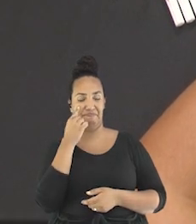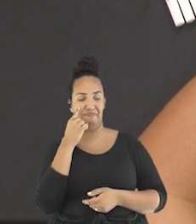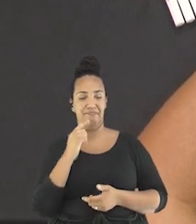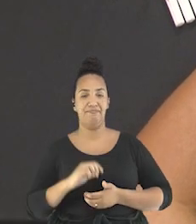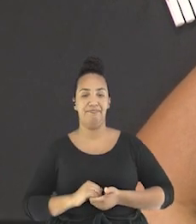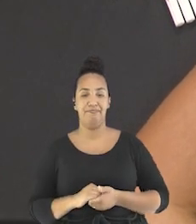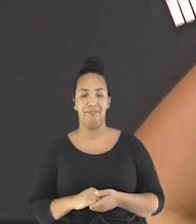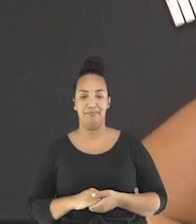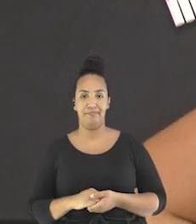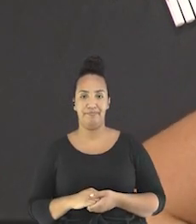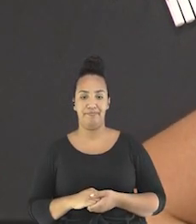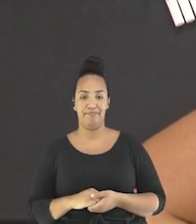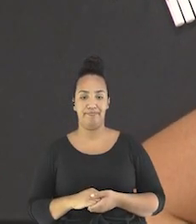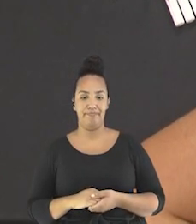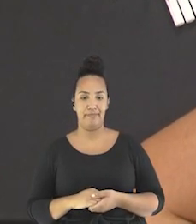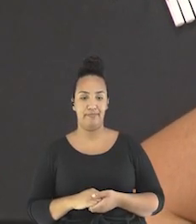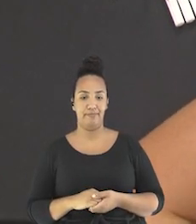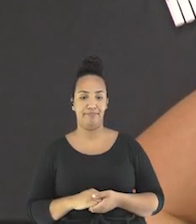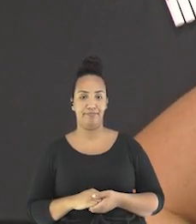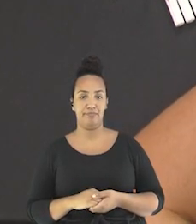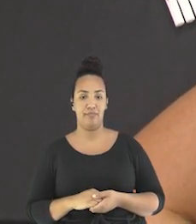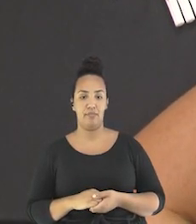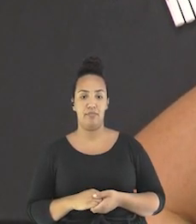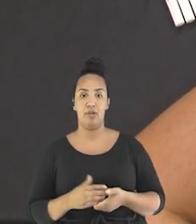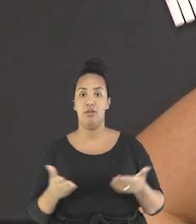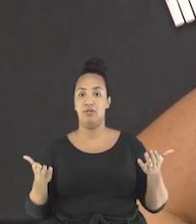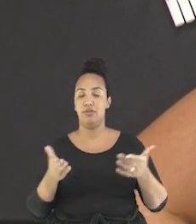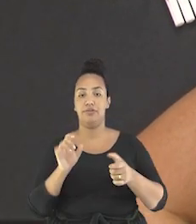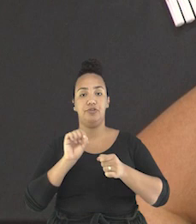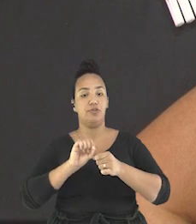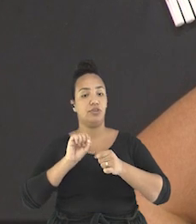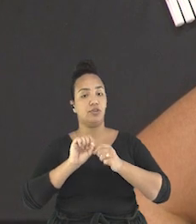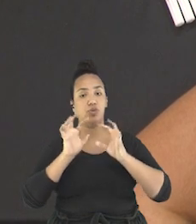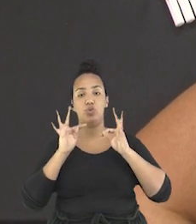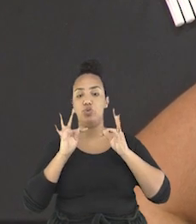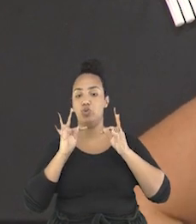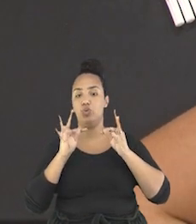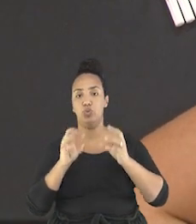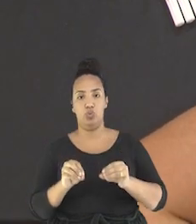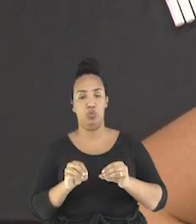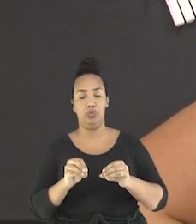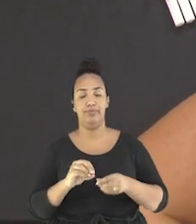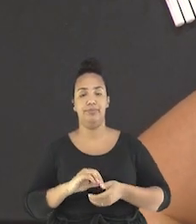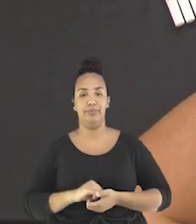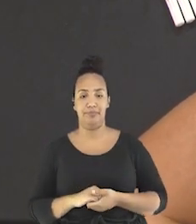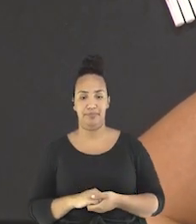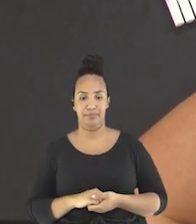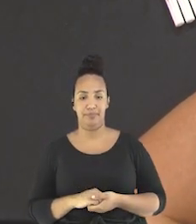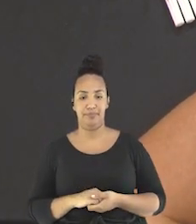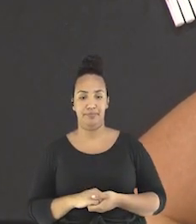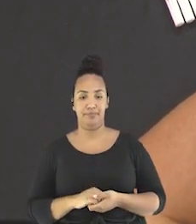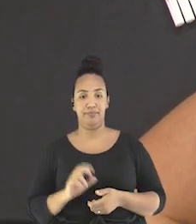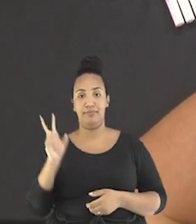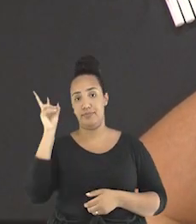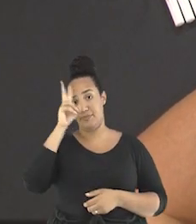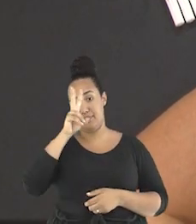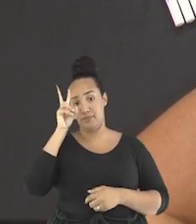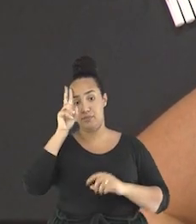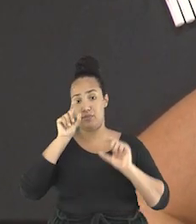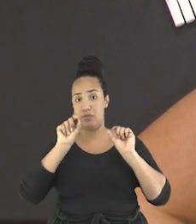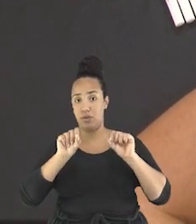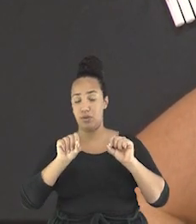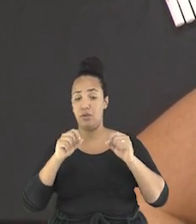por cima e por baixo, em zigue-zague. E a gente vai fazendo, intercalando dessa maneira até o